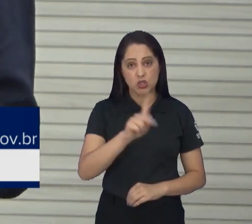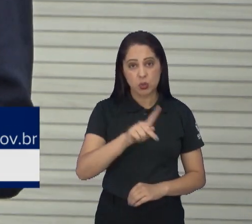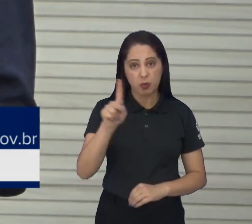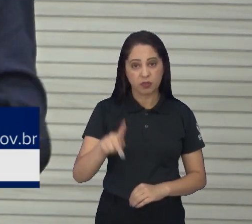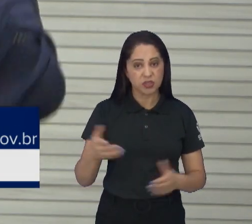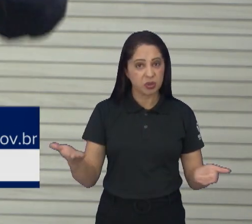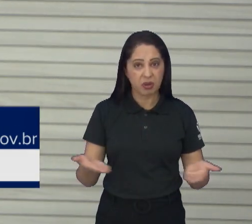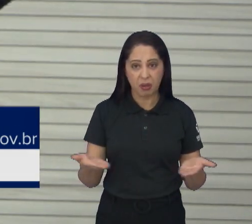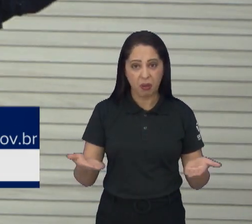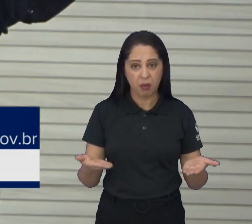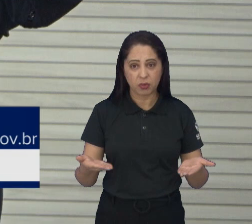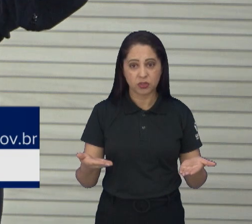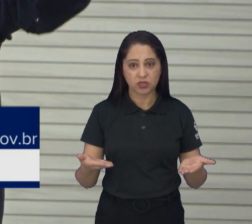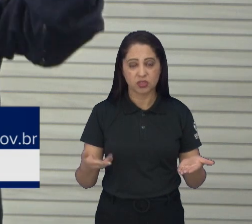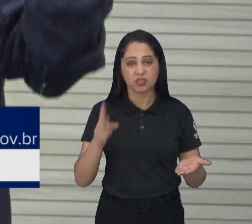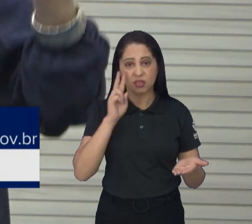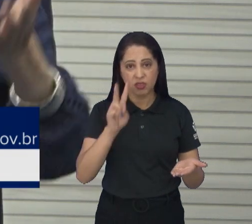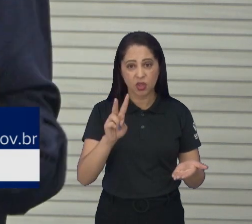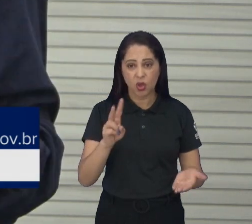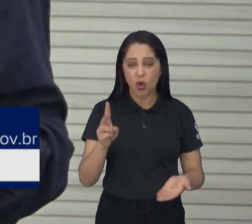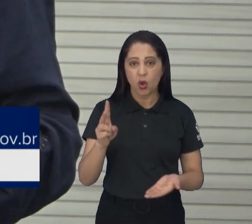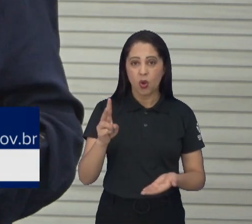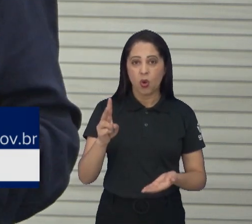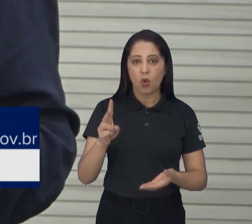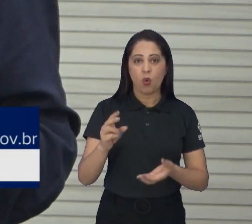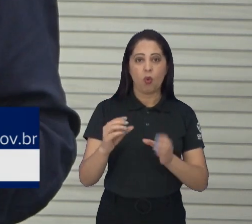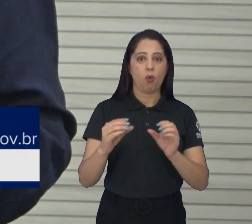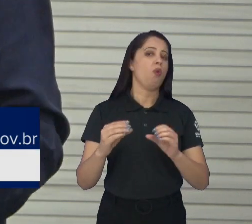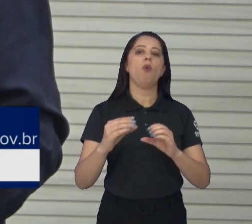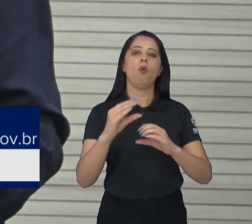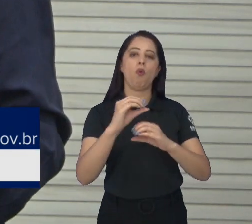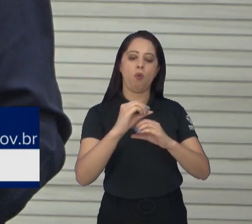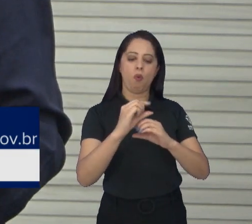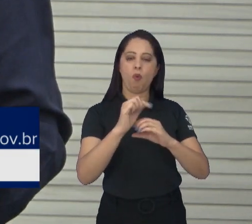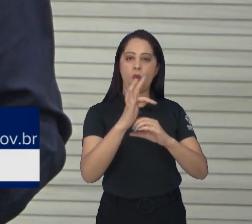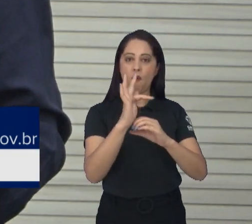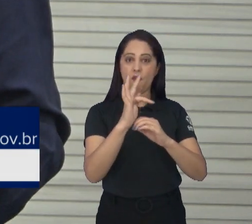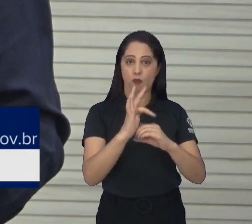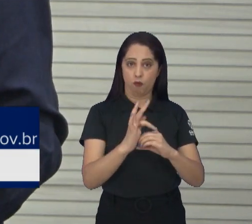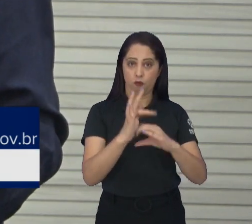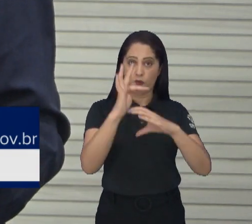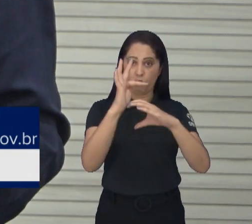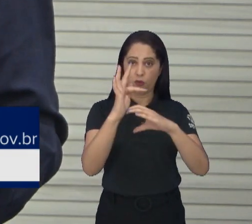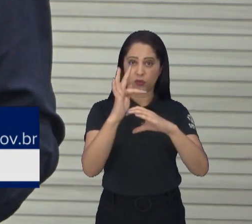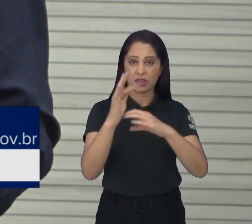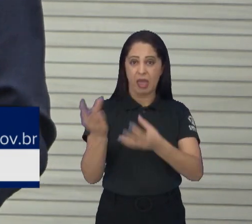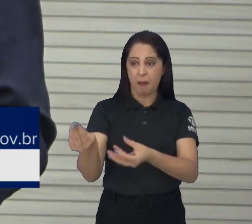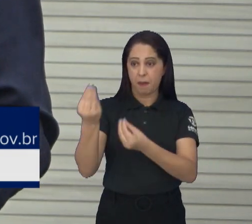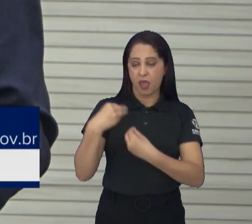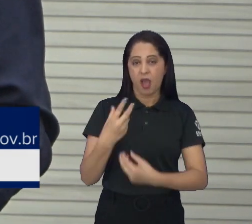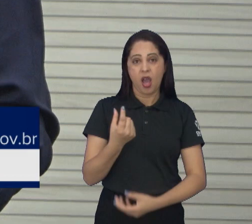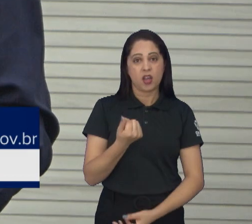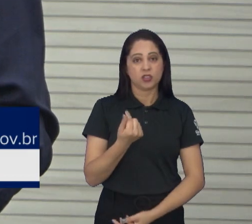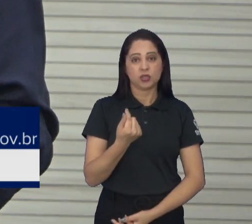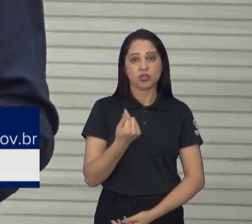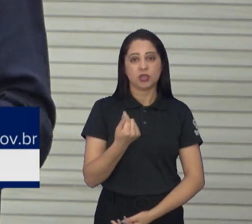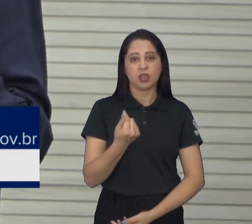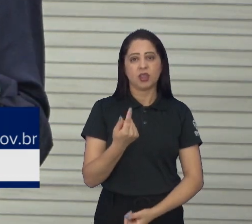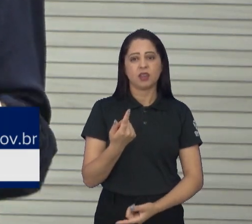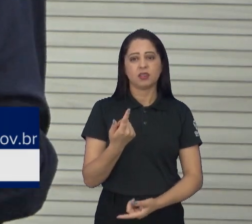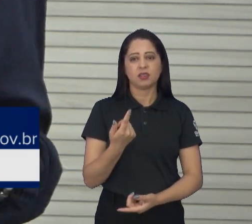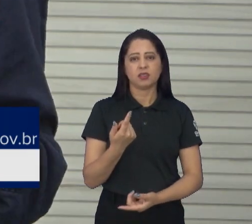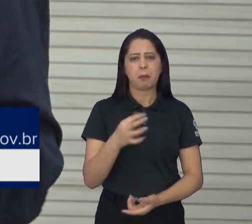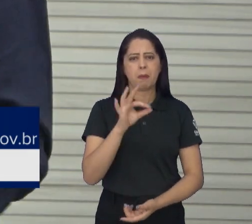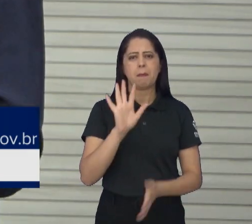ACIT. Com tudo isso, com o dinheiro que chegou do Fundeb, não poderia ter feito uma coisa melhor pro salário?